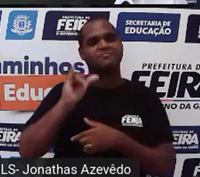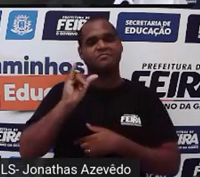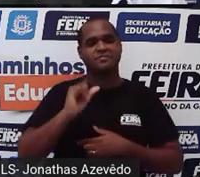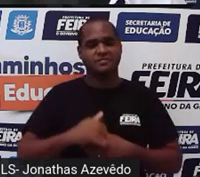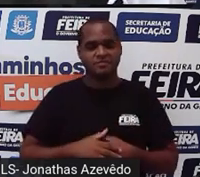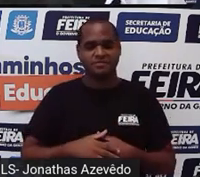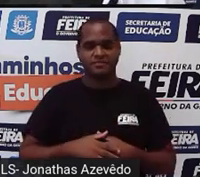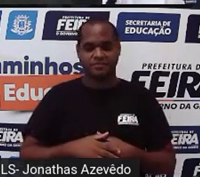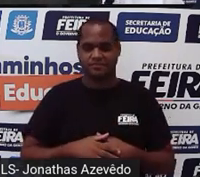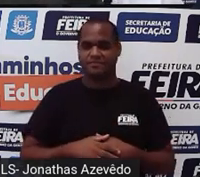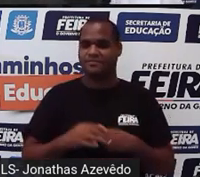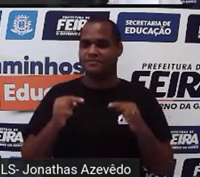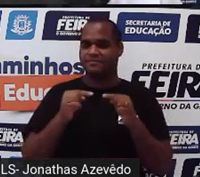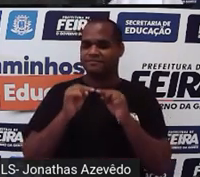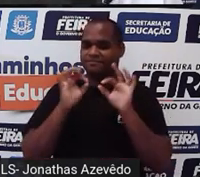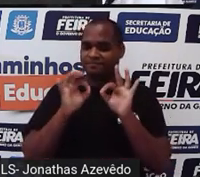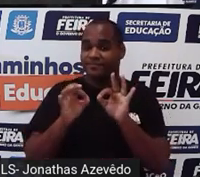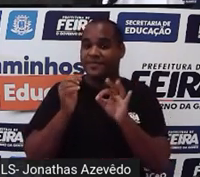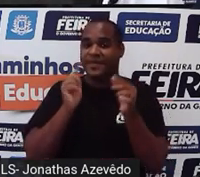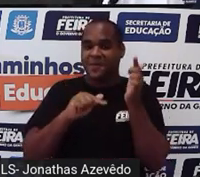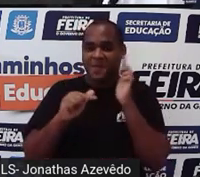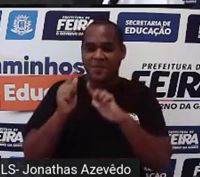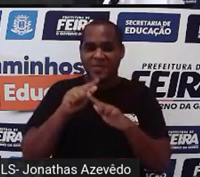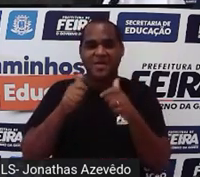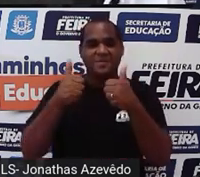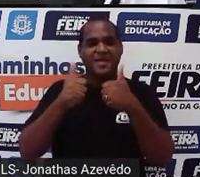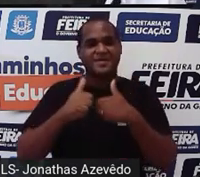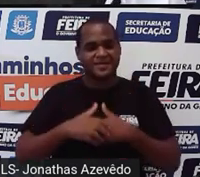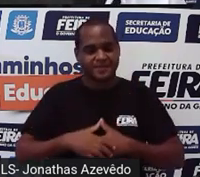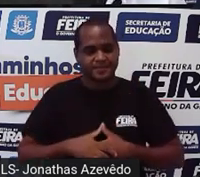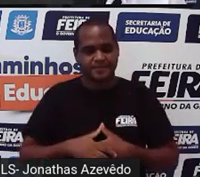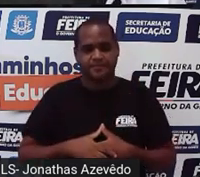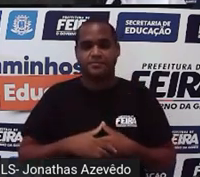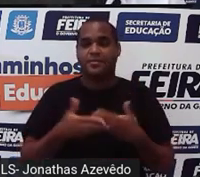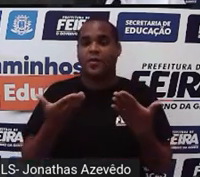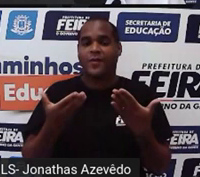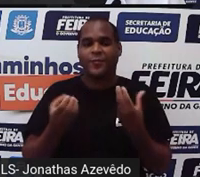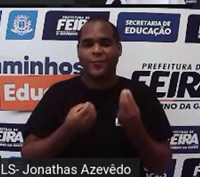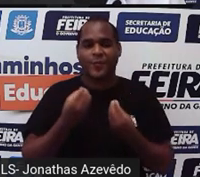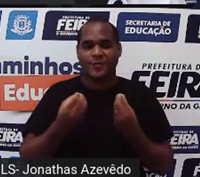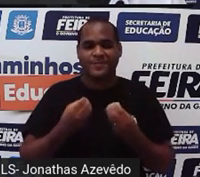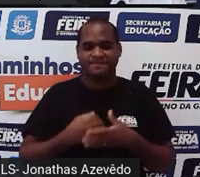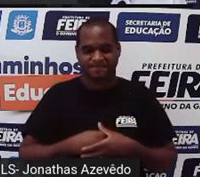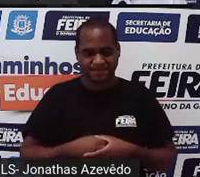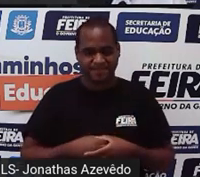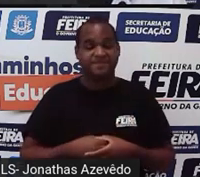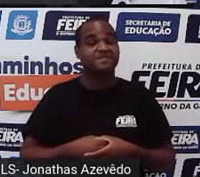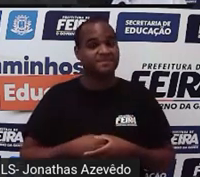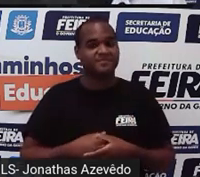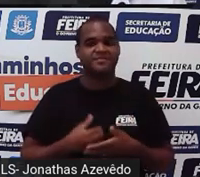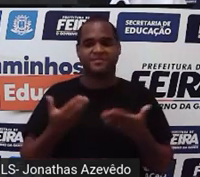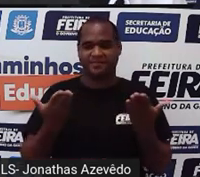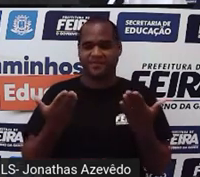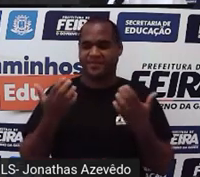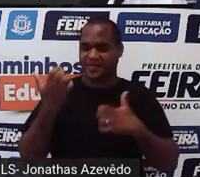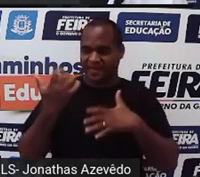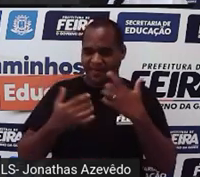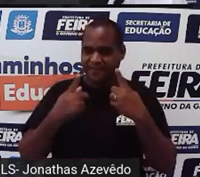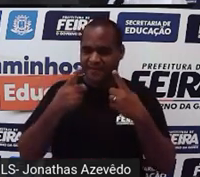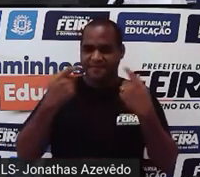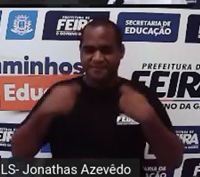e já cumprimos a primeira etapa E agora o que é que a gente vai fazer agora a gente vai precisar